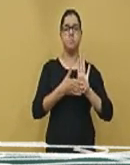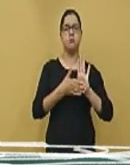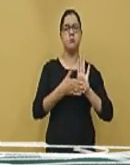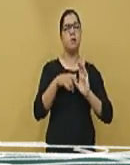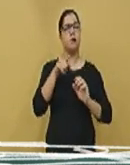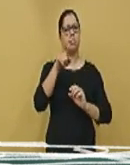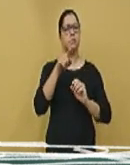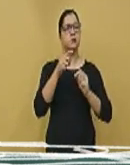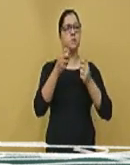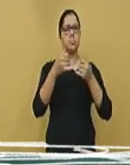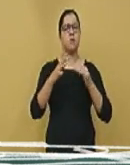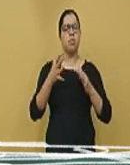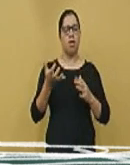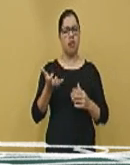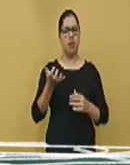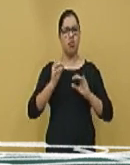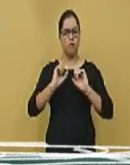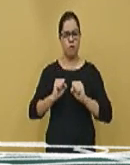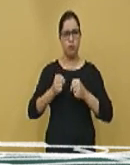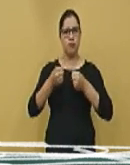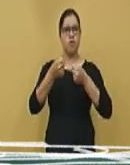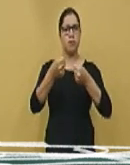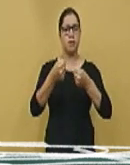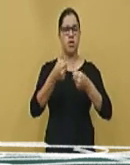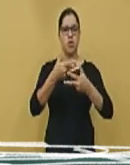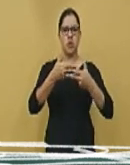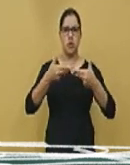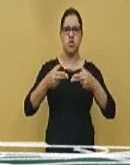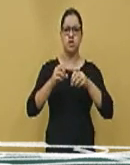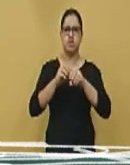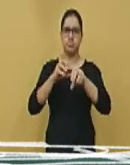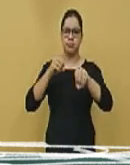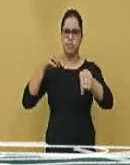que fortalecer o processo de institucionalização da EAD na UFGD,